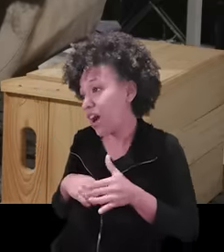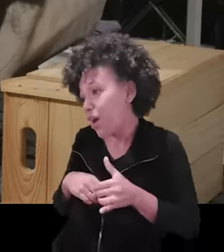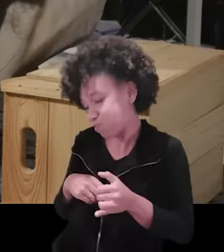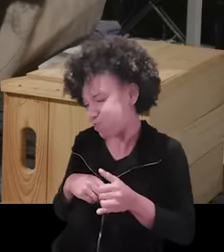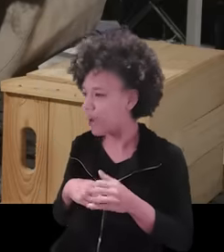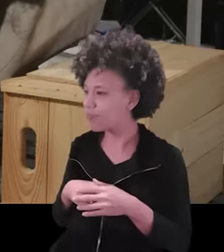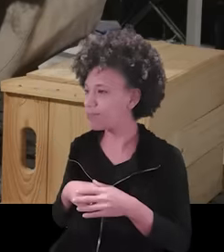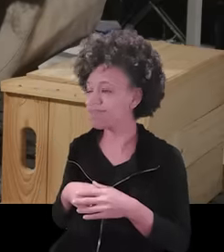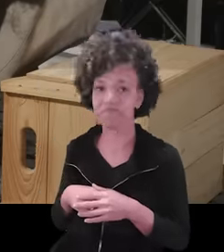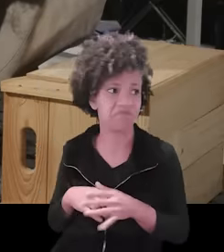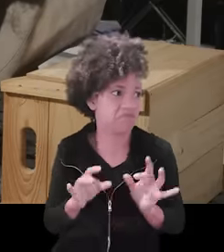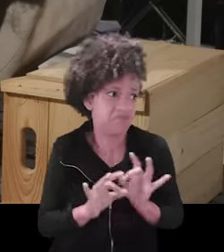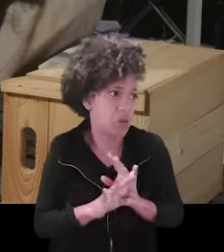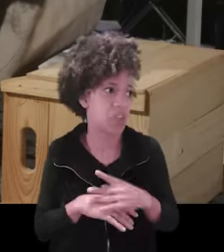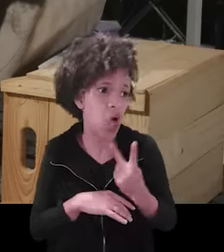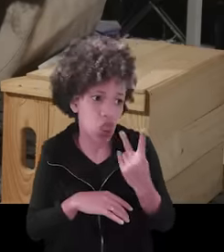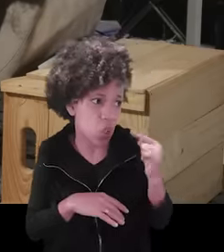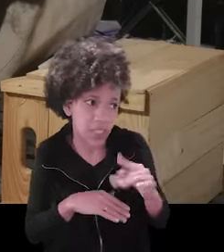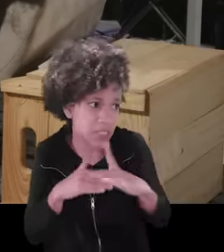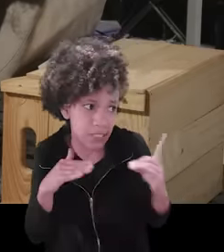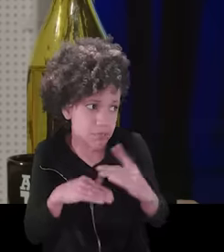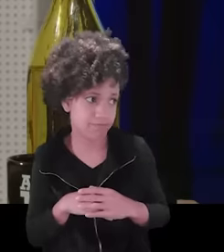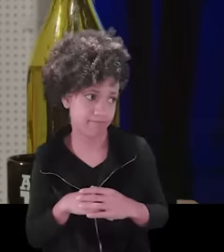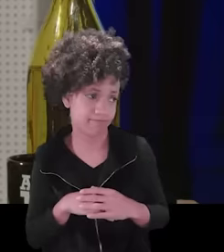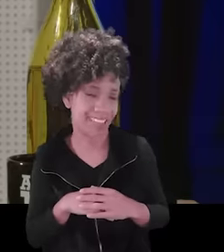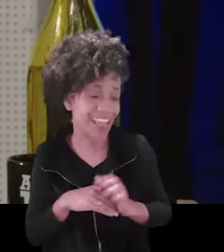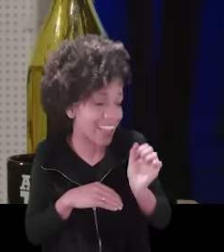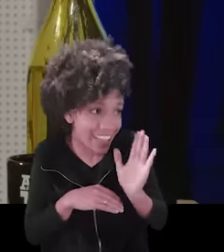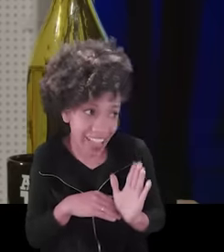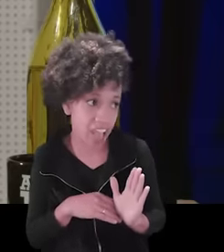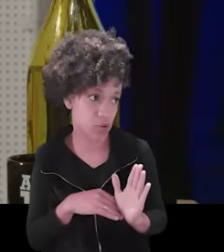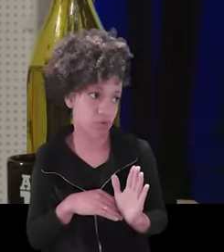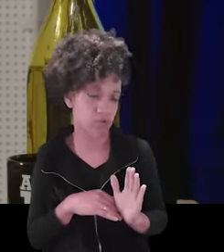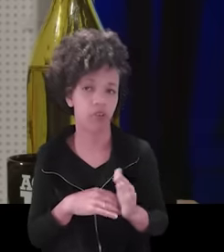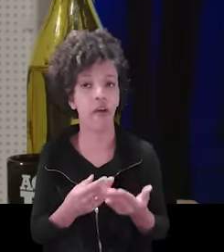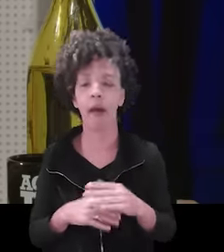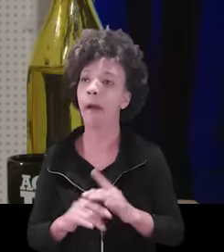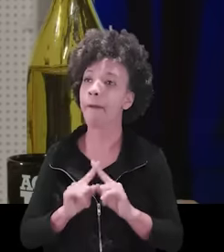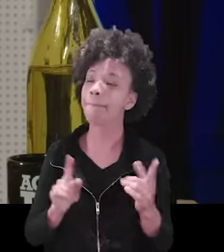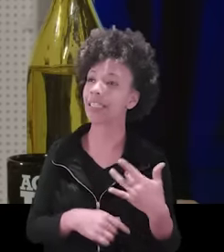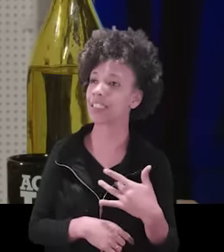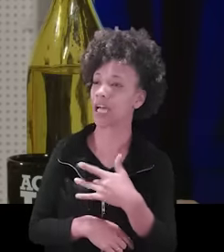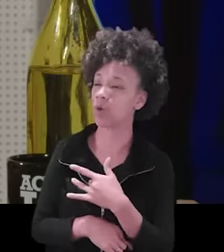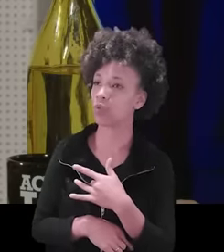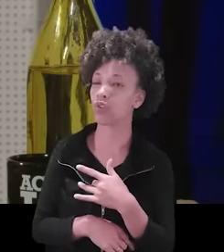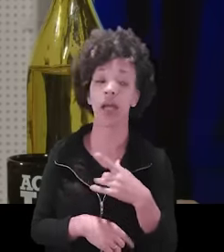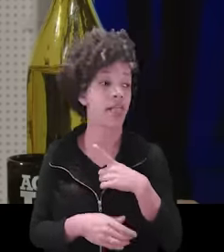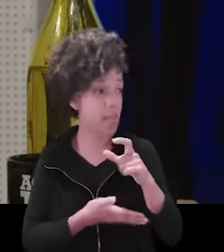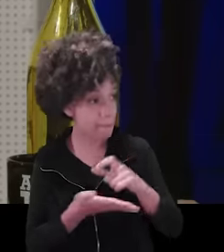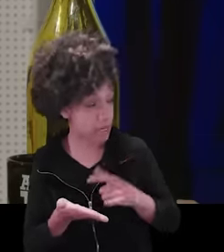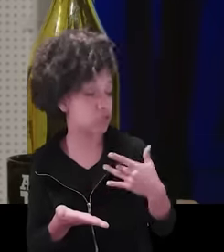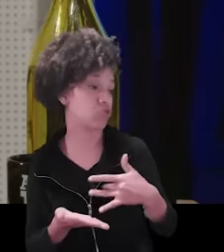nós aí quando ele for para o banheiro a única coisa dois pau então é muito caro quando ele só assim ai mas a saúde